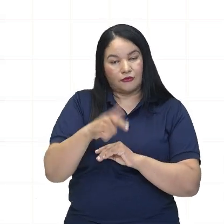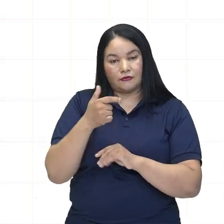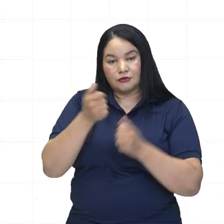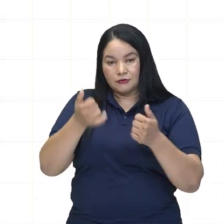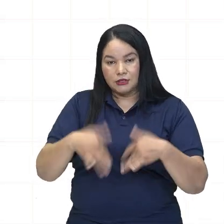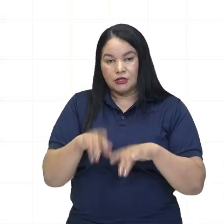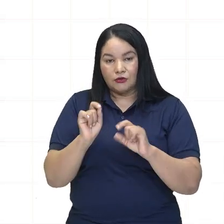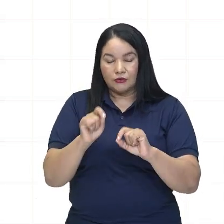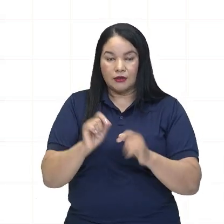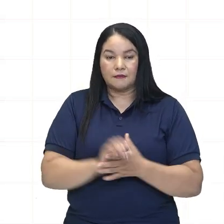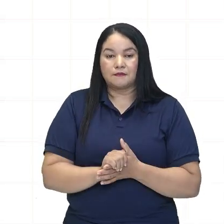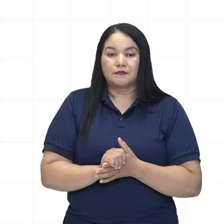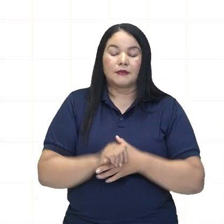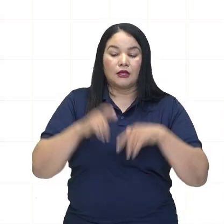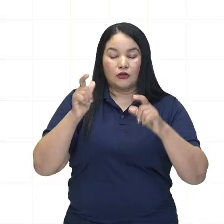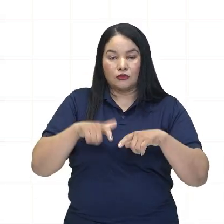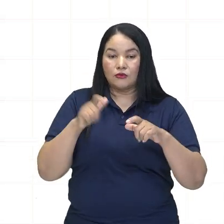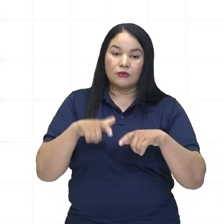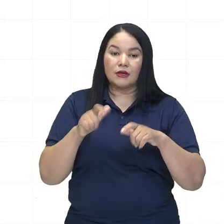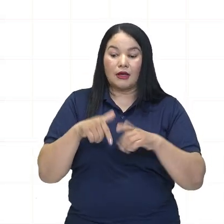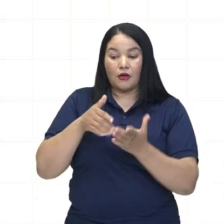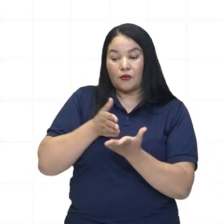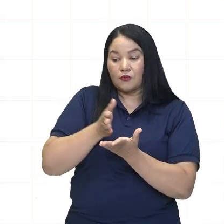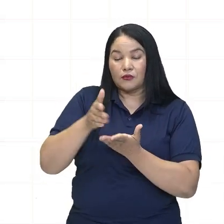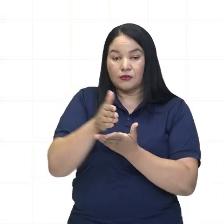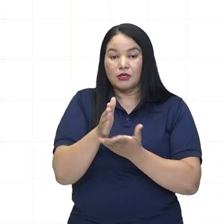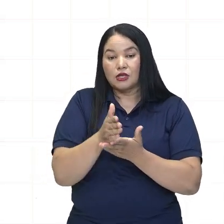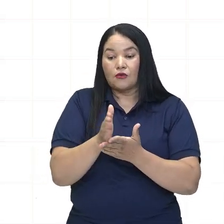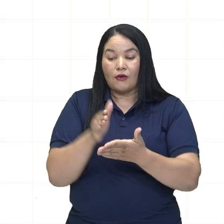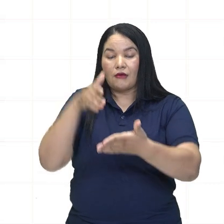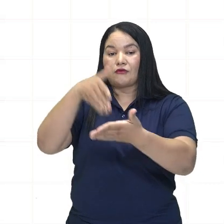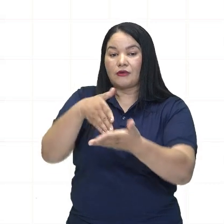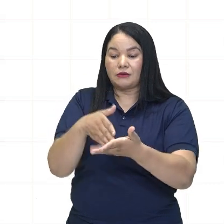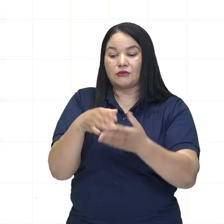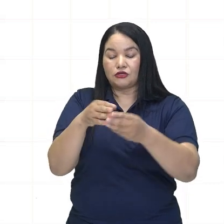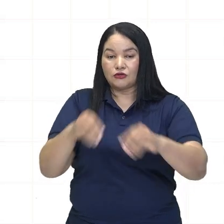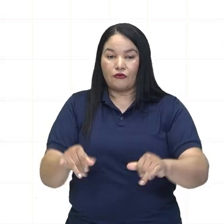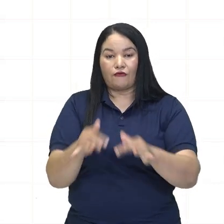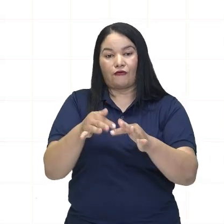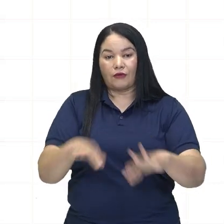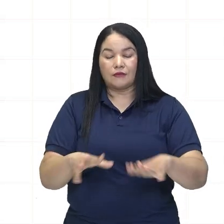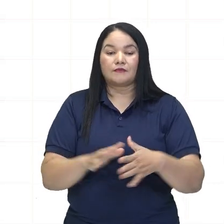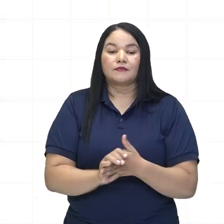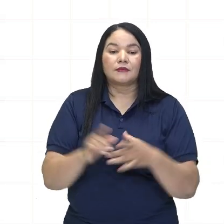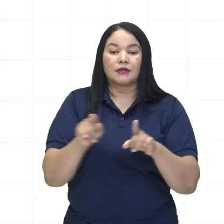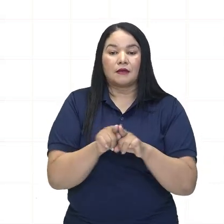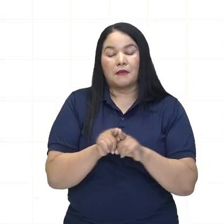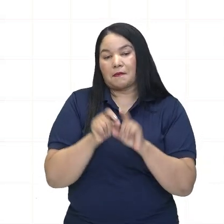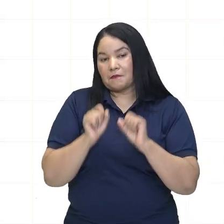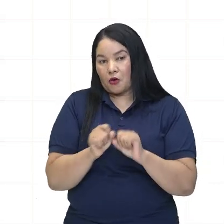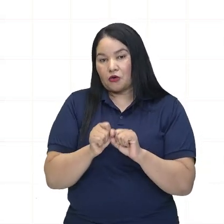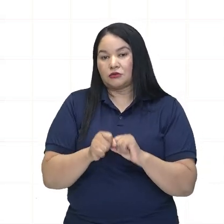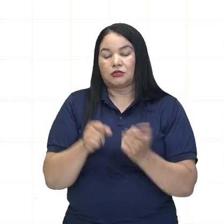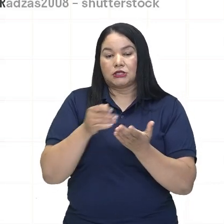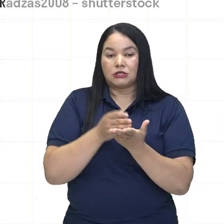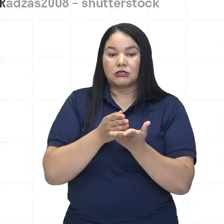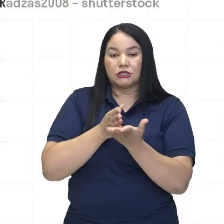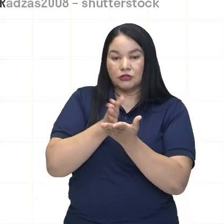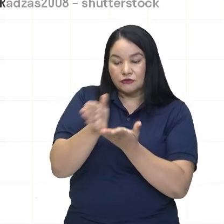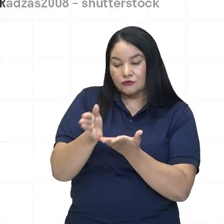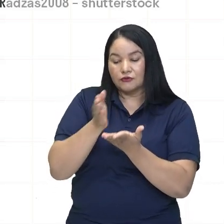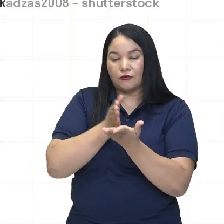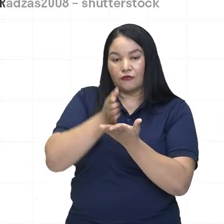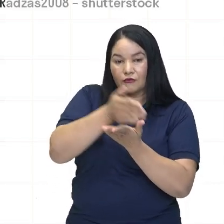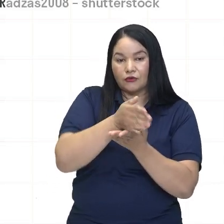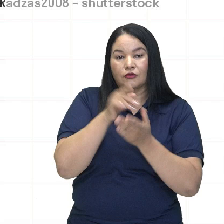onde acaba o seu curso, né? E aí nós temos que ela pode ser dividida, olha, em foz estuário,